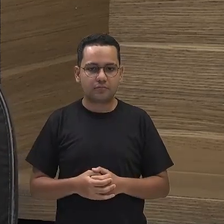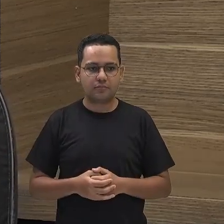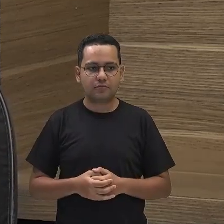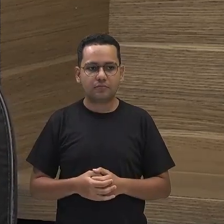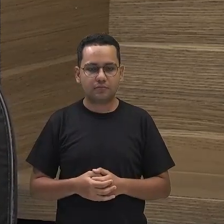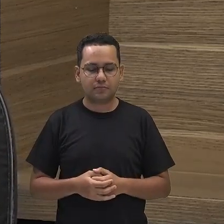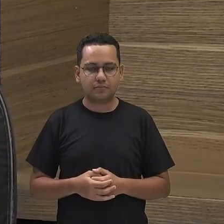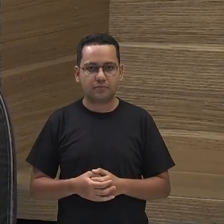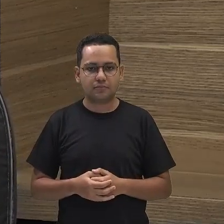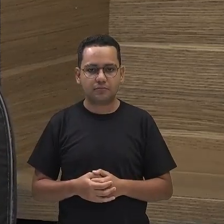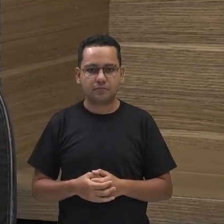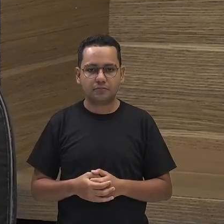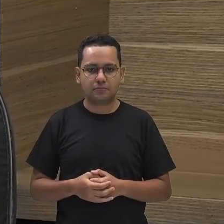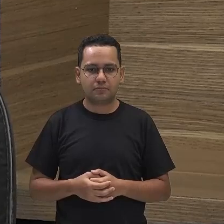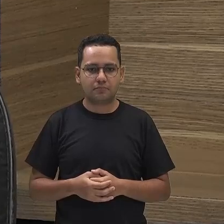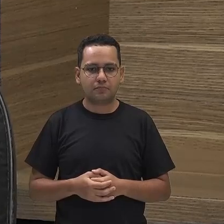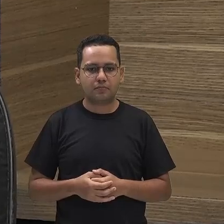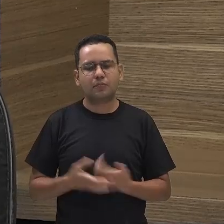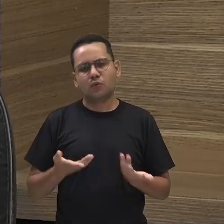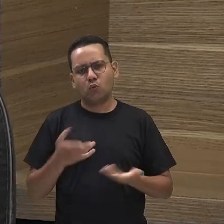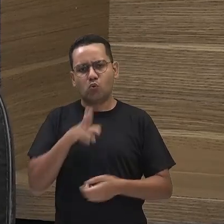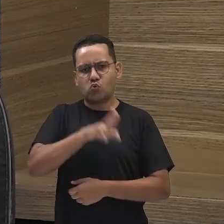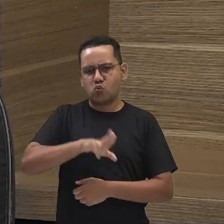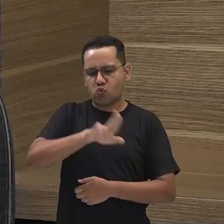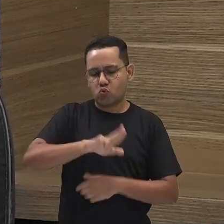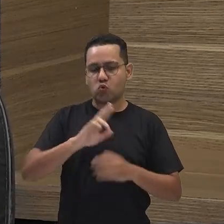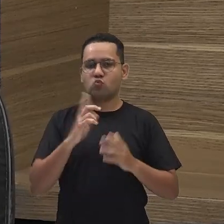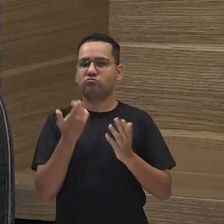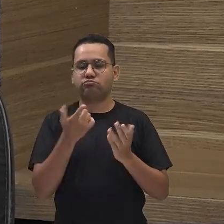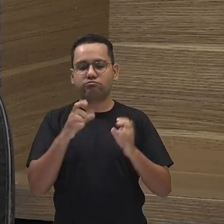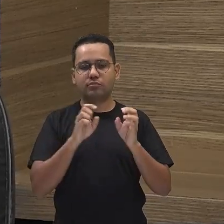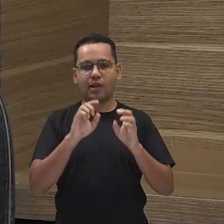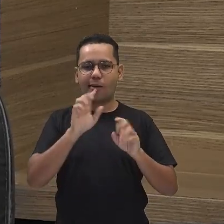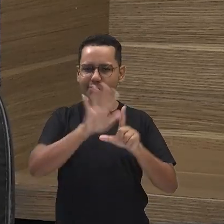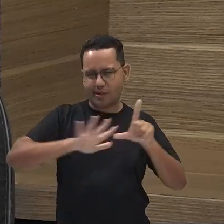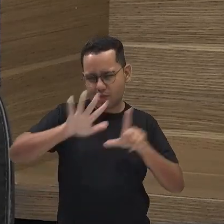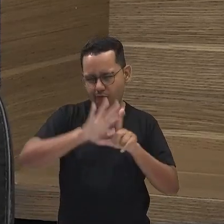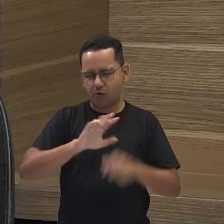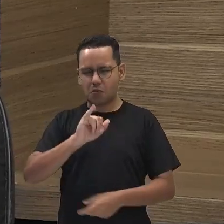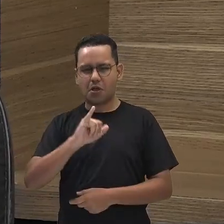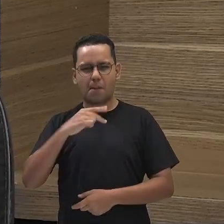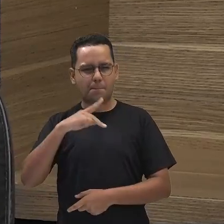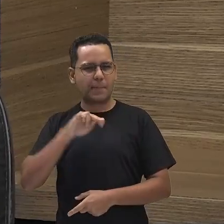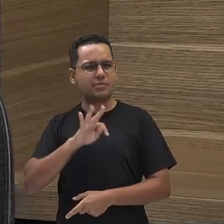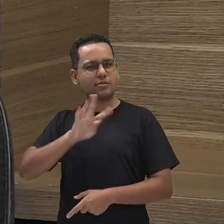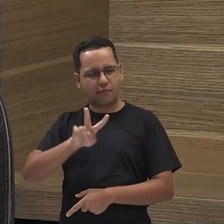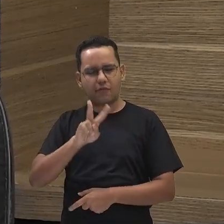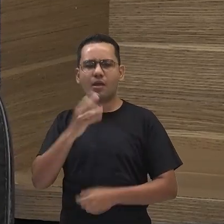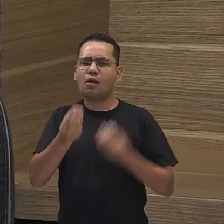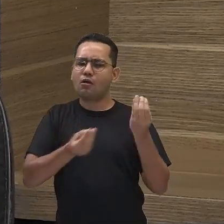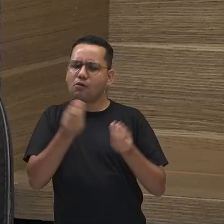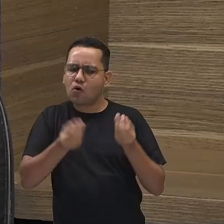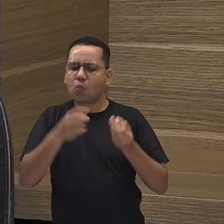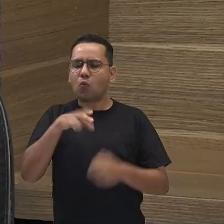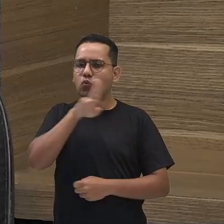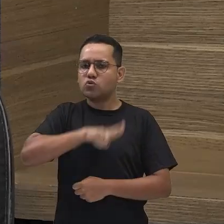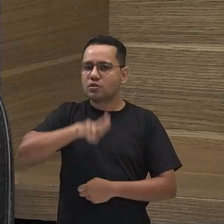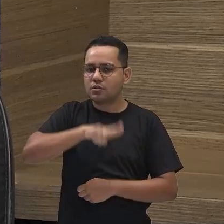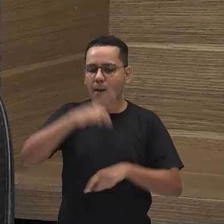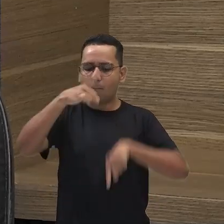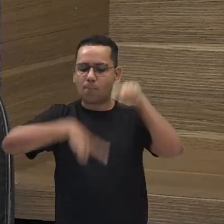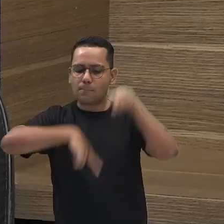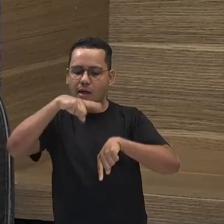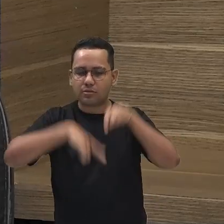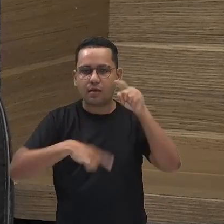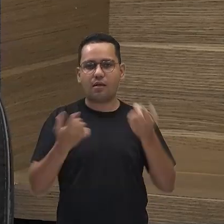sobre o uso do IPTV Box, apresentando as suas conexões, dispositivos,